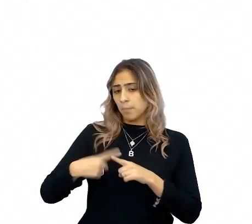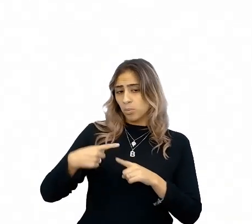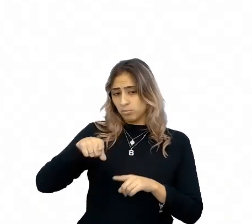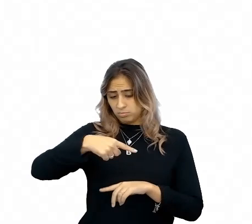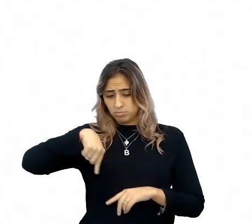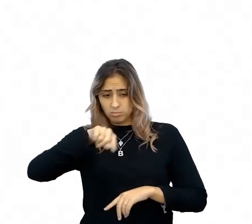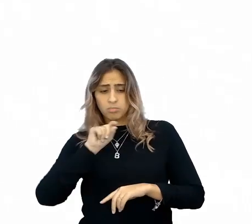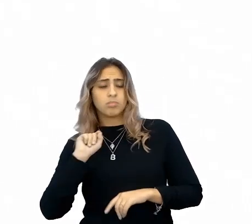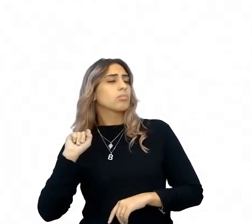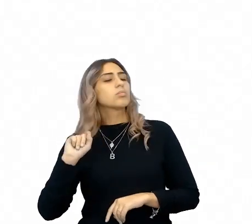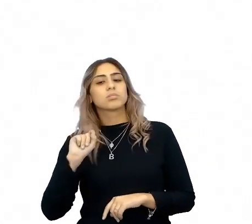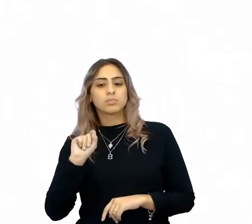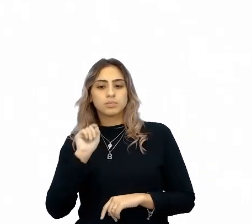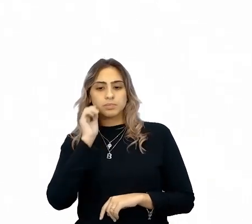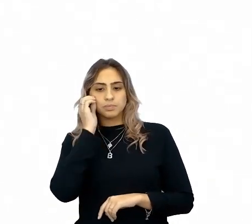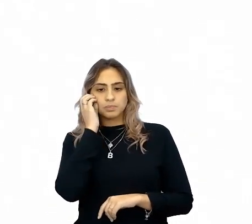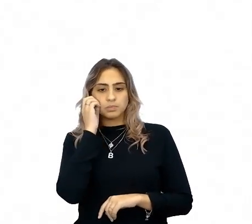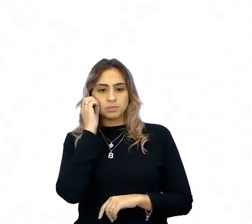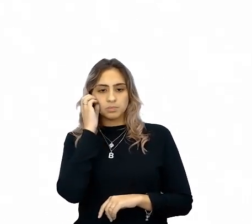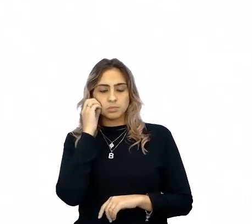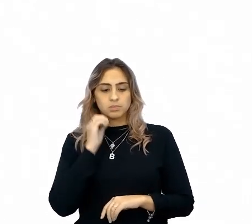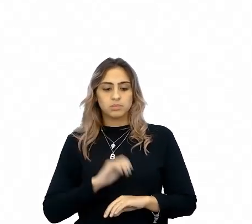irão